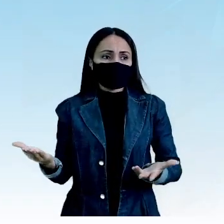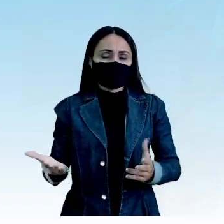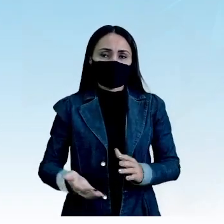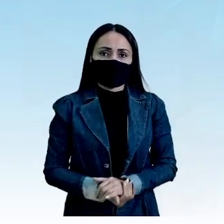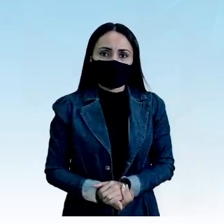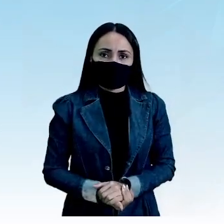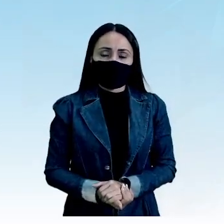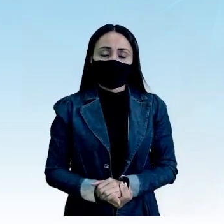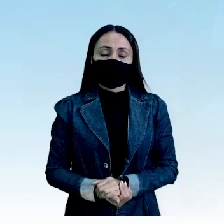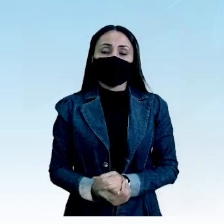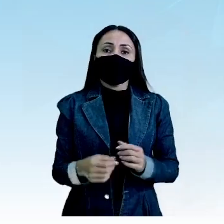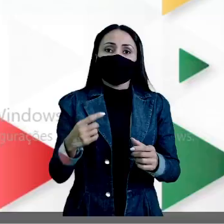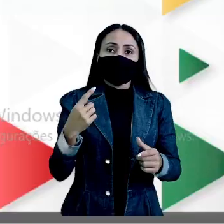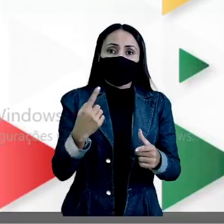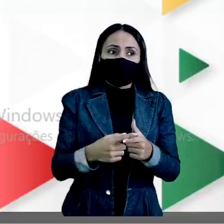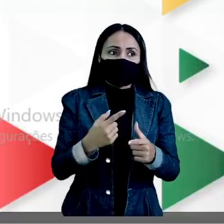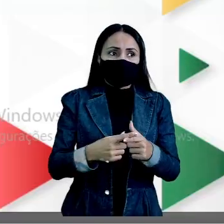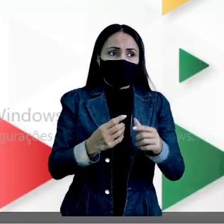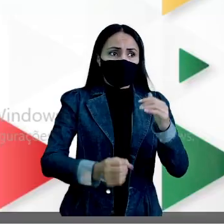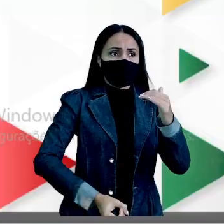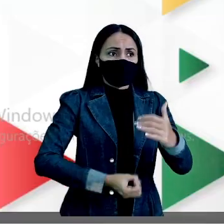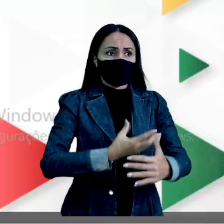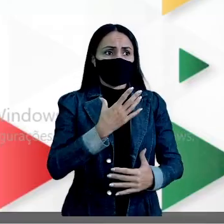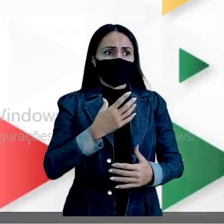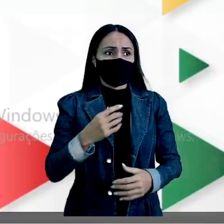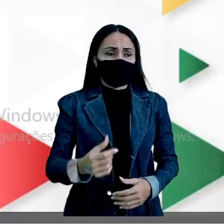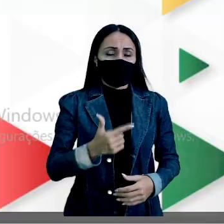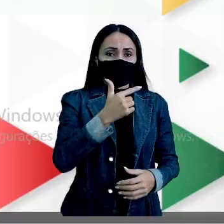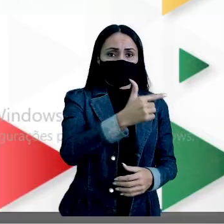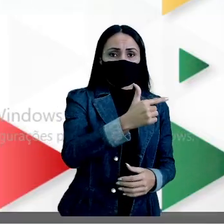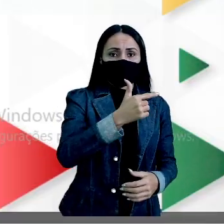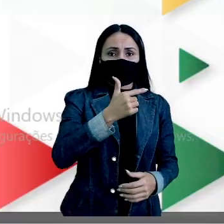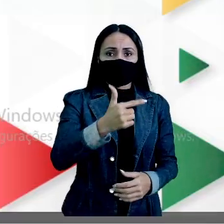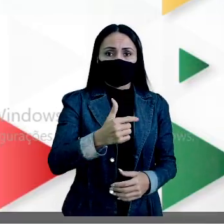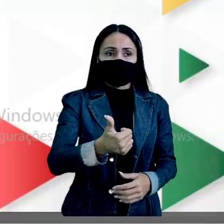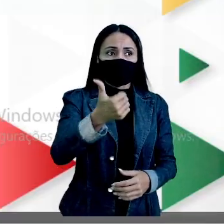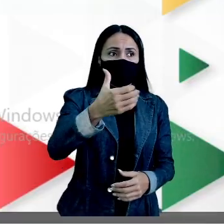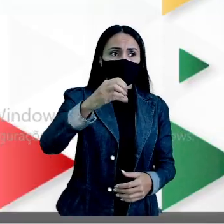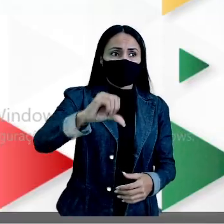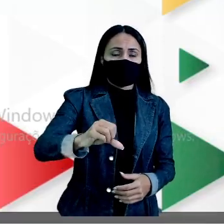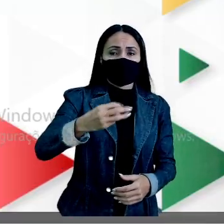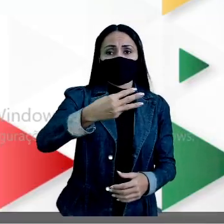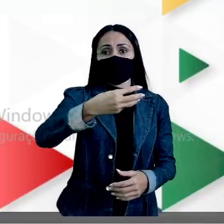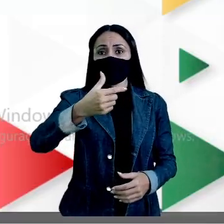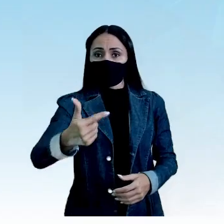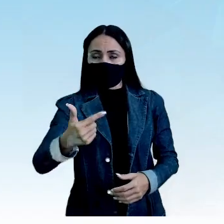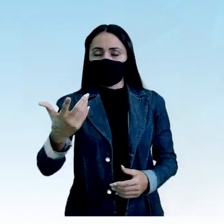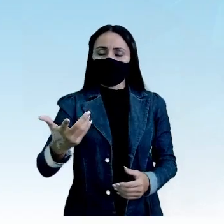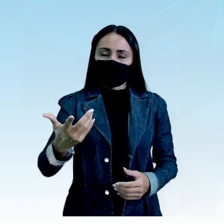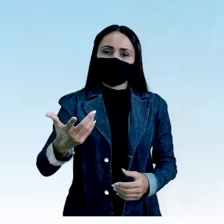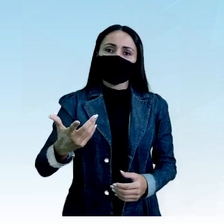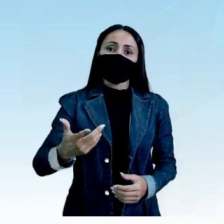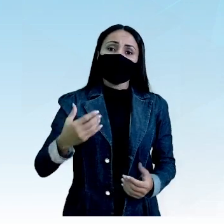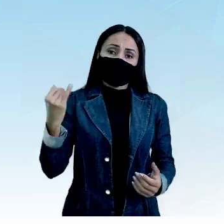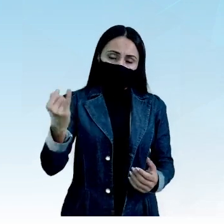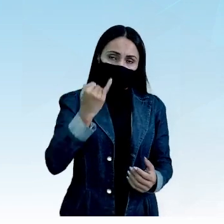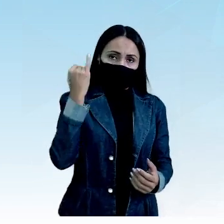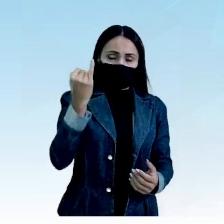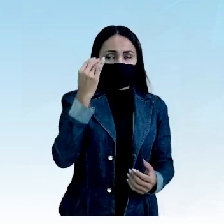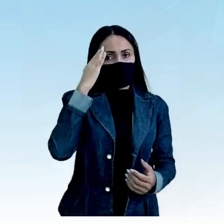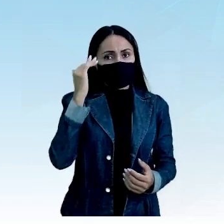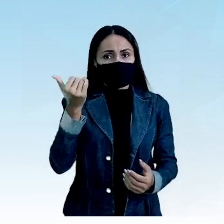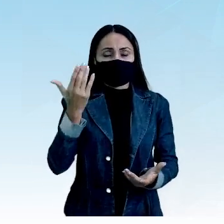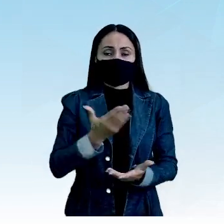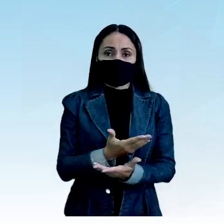viu? Por quê? Porque ele foi fundado em 2 de 2 de 1932. E é importante salientar que o Homem